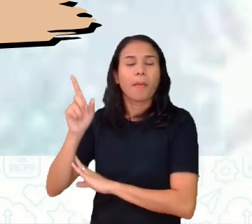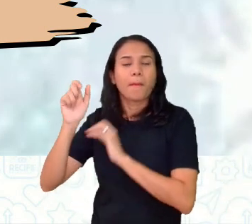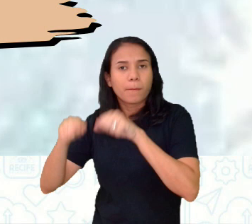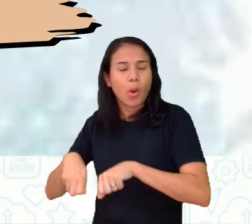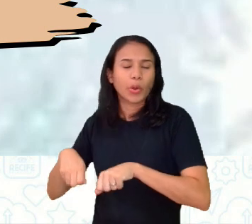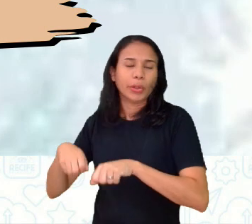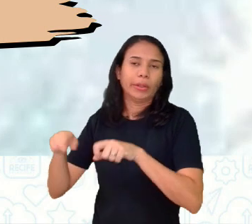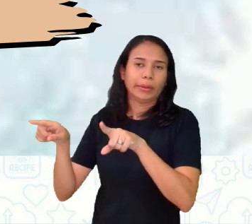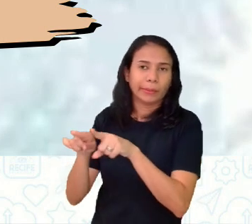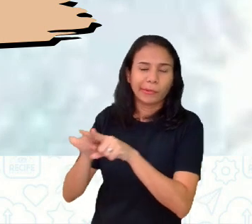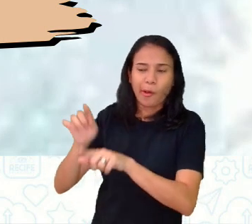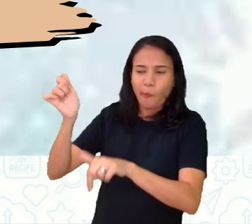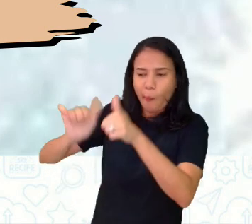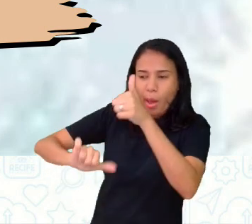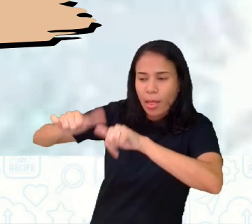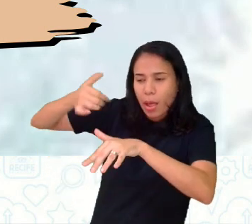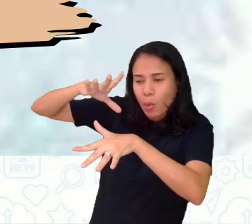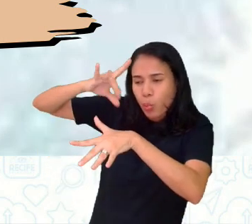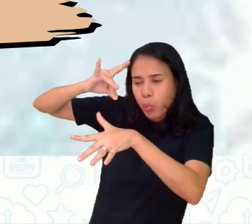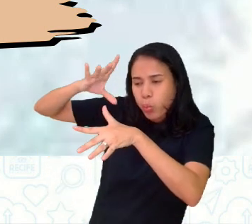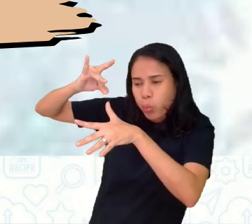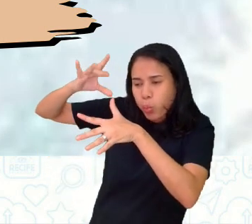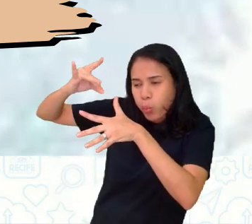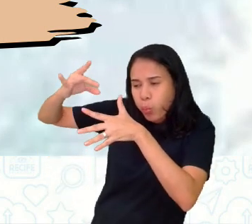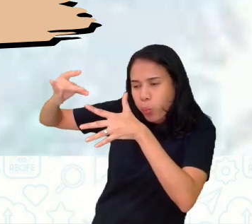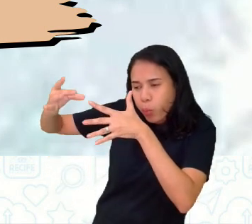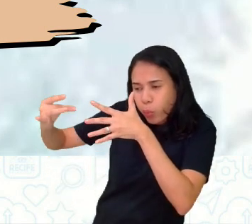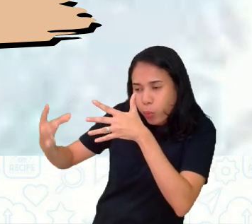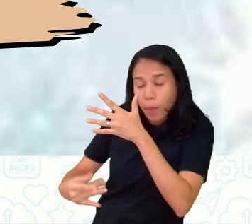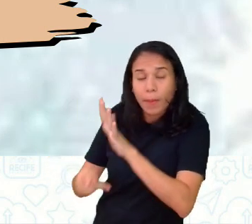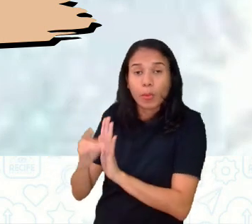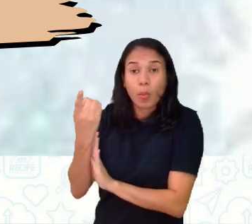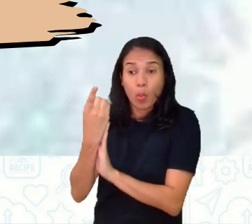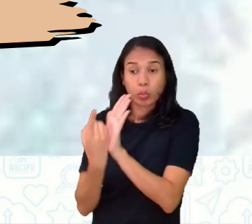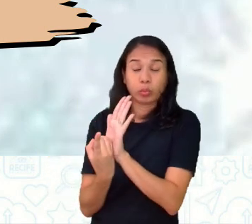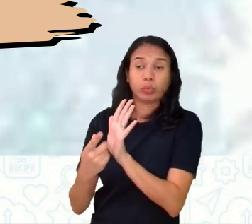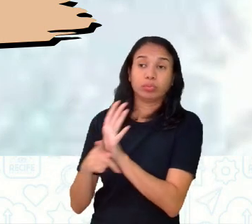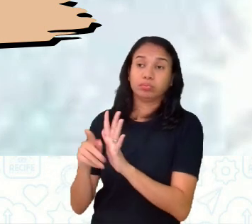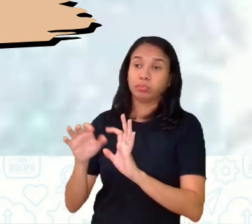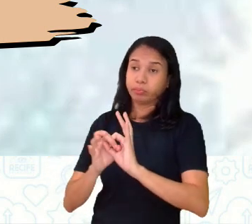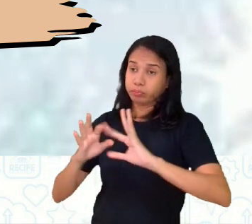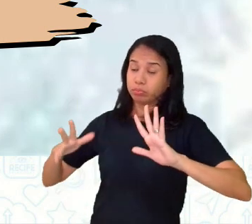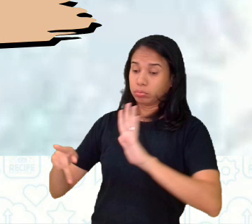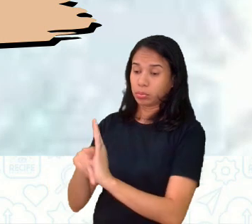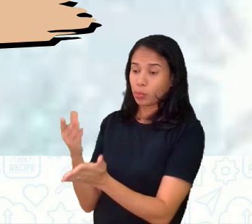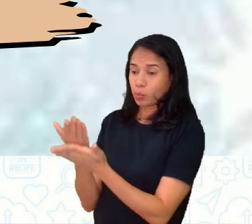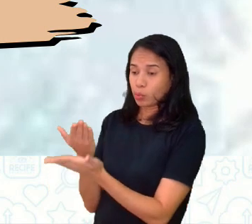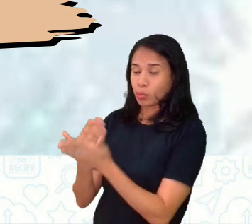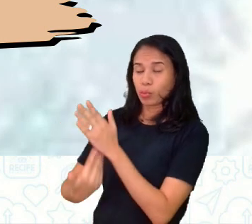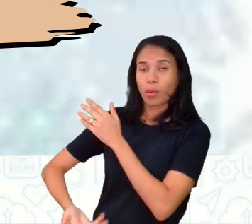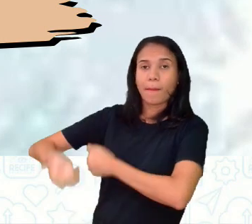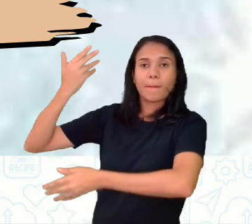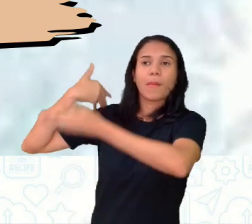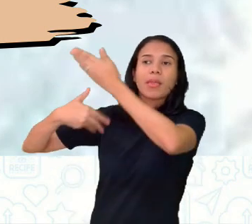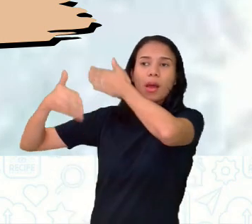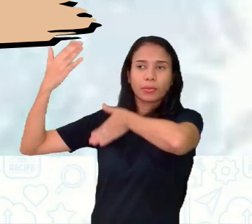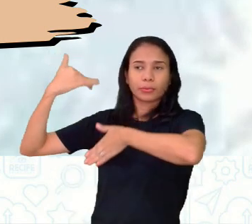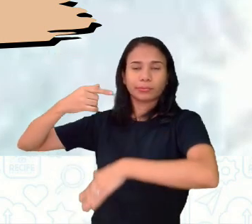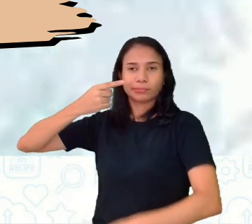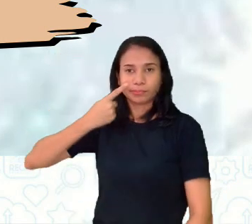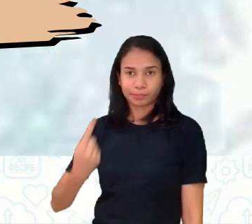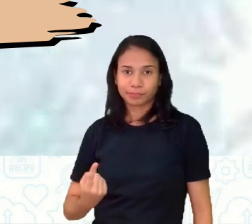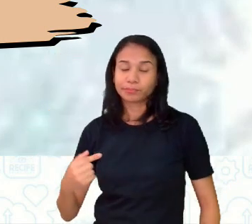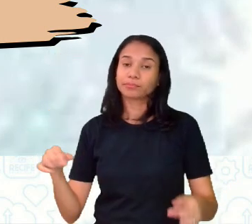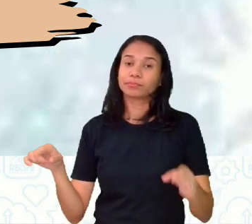historiador inclui uma análise minuciosa dos documentos que permite o estudo do passado. Olha aí.